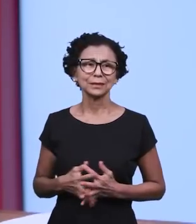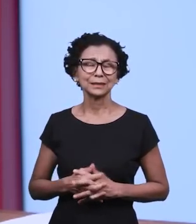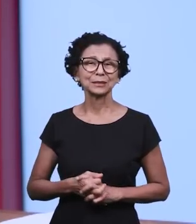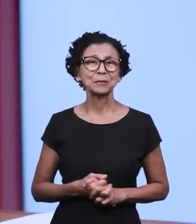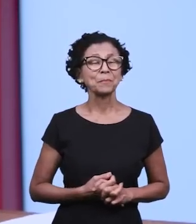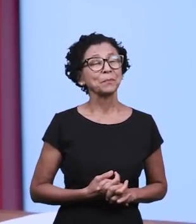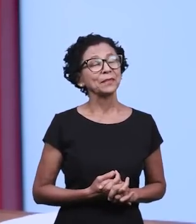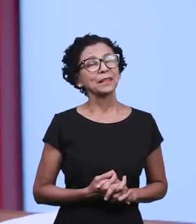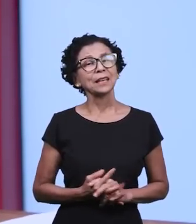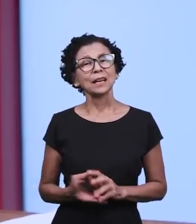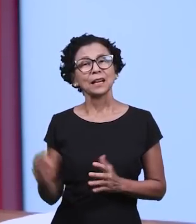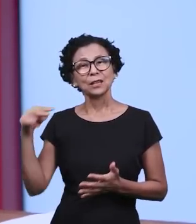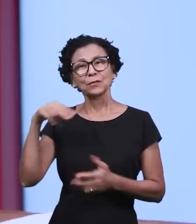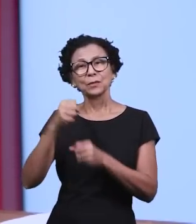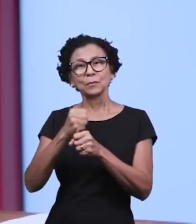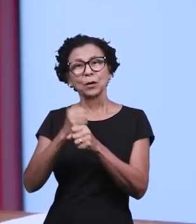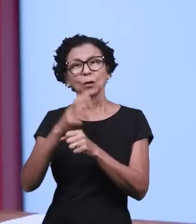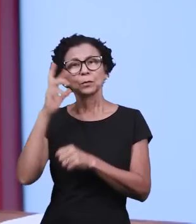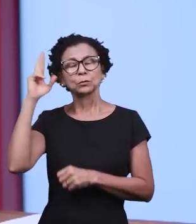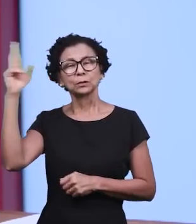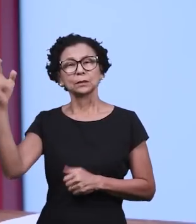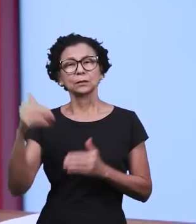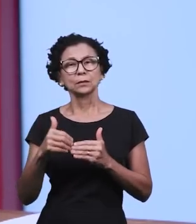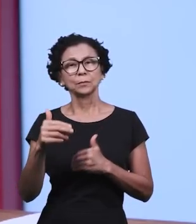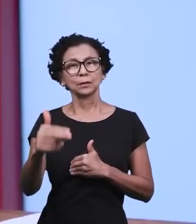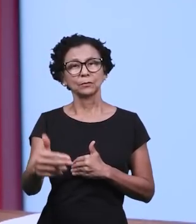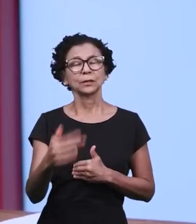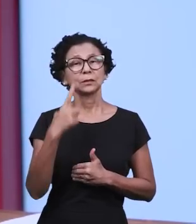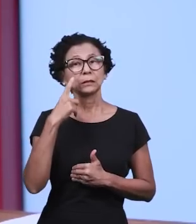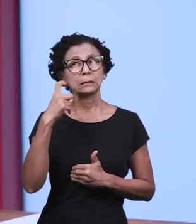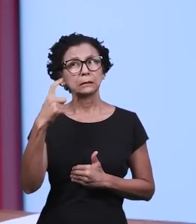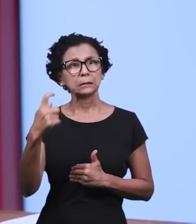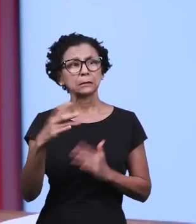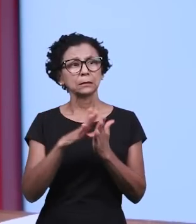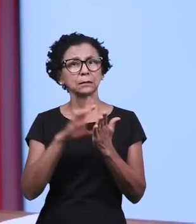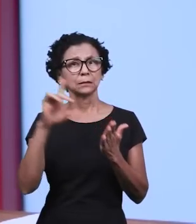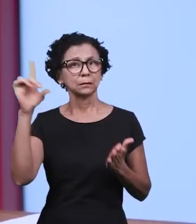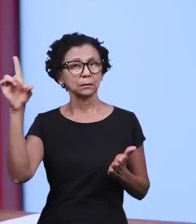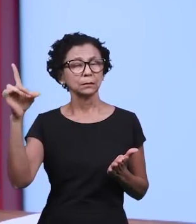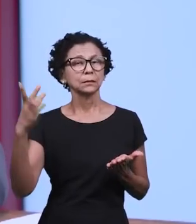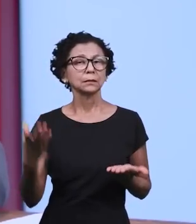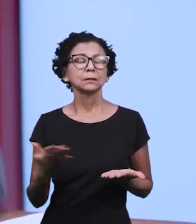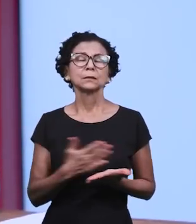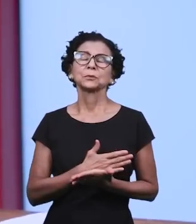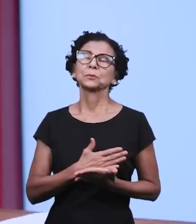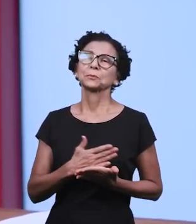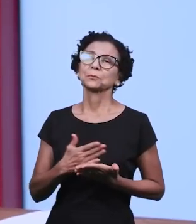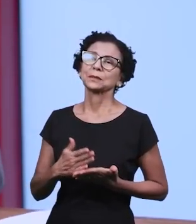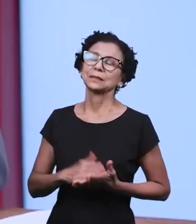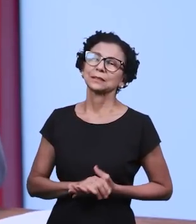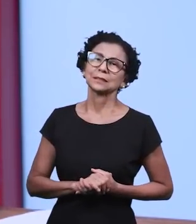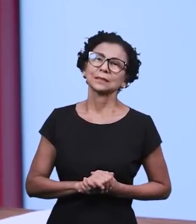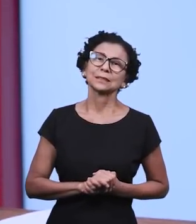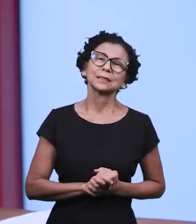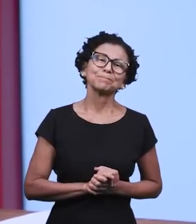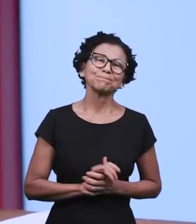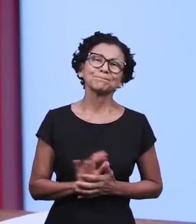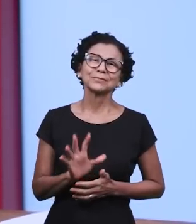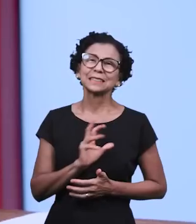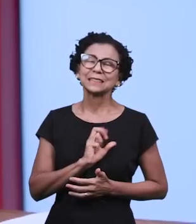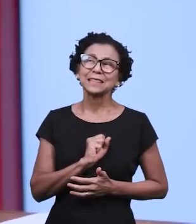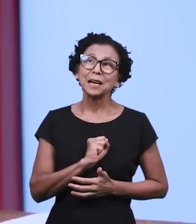Oliveira para dar os primeiros passos desse nosso assunto, desse nosso tema. Saudamos